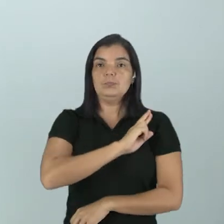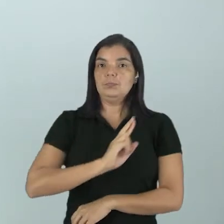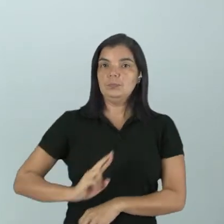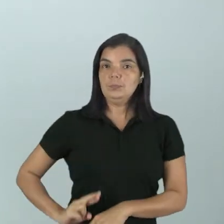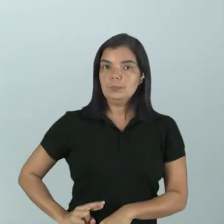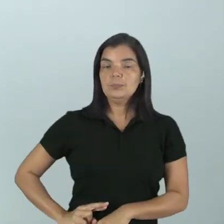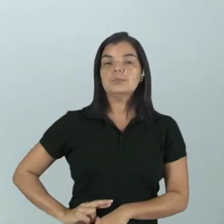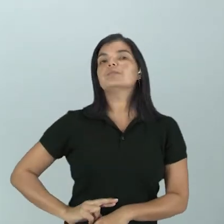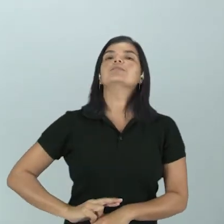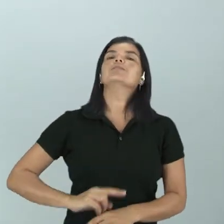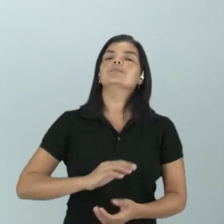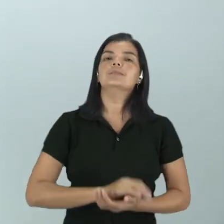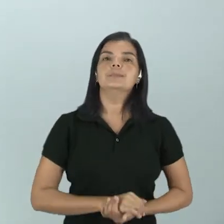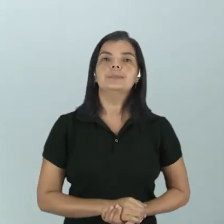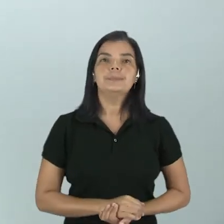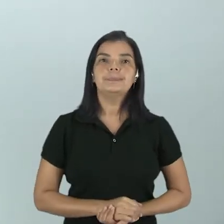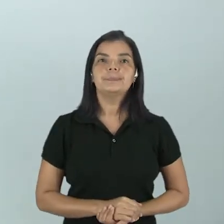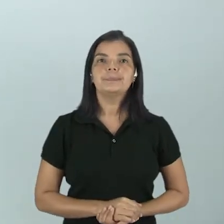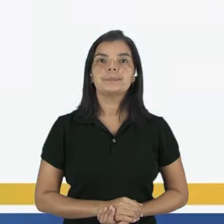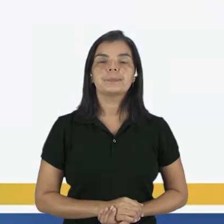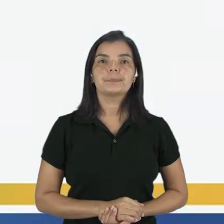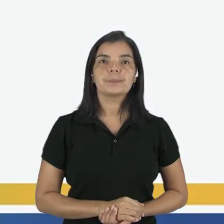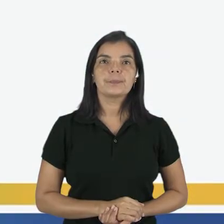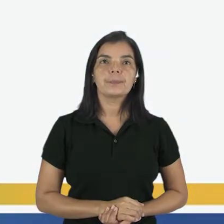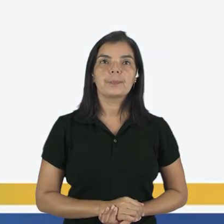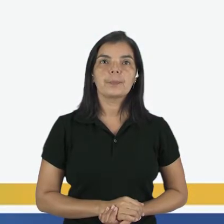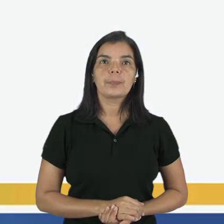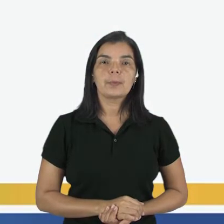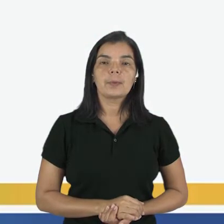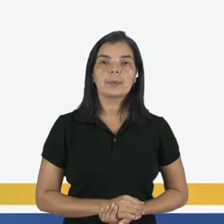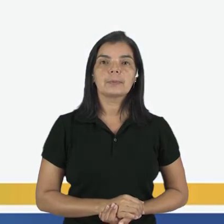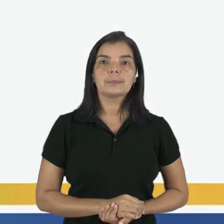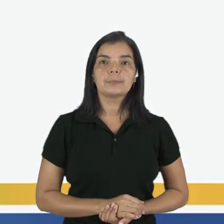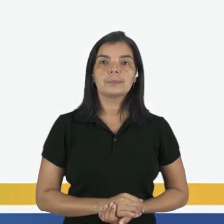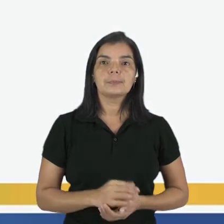República, tá bom? Vamos lá para a próxima.